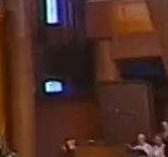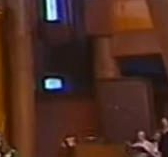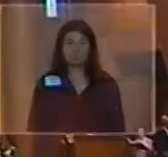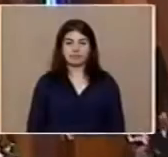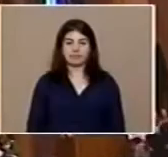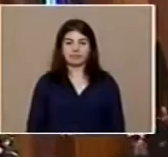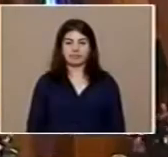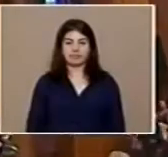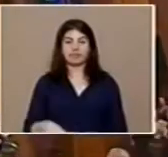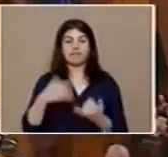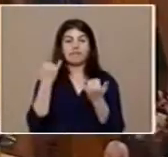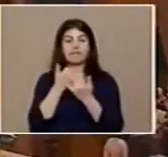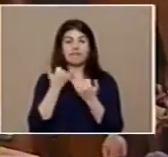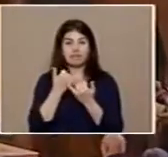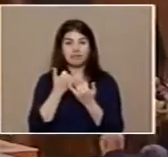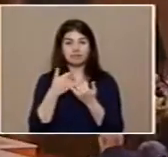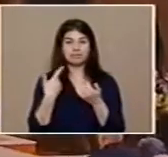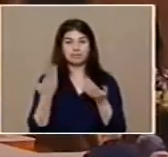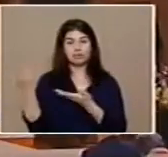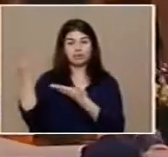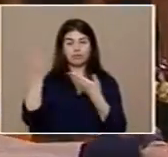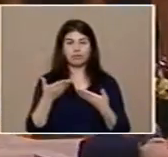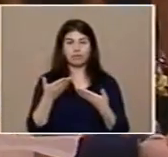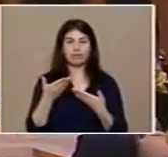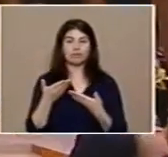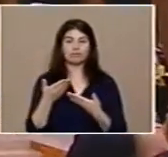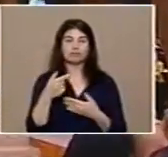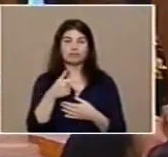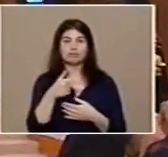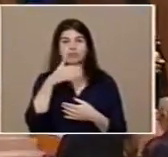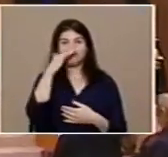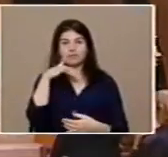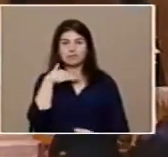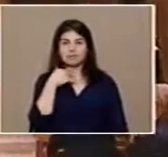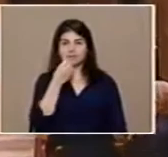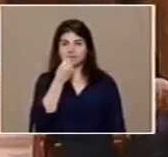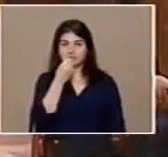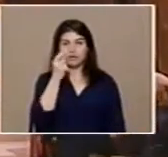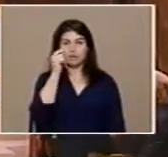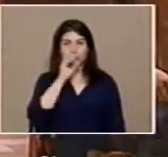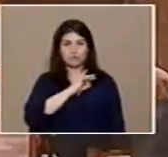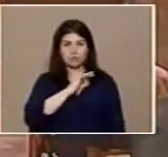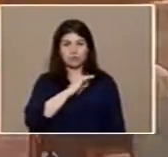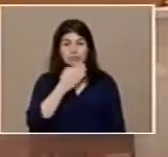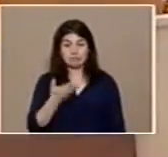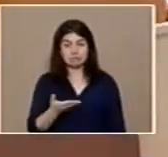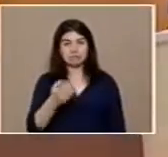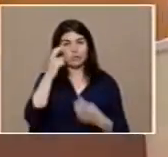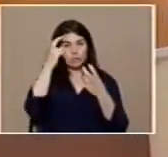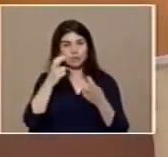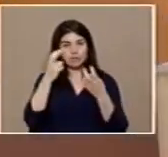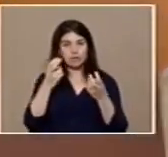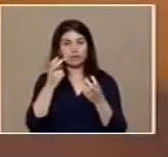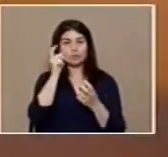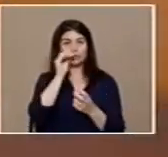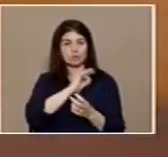o Felizes os convidados para a ceia do senhor Eis o Cordeiro de Deus que tira o